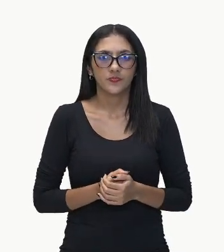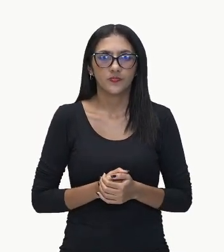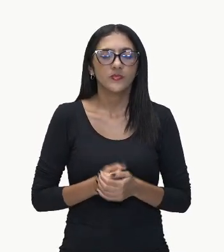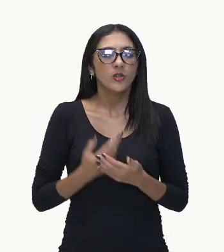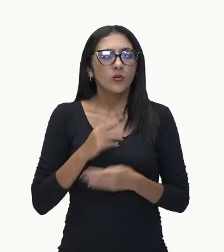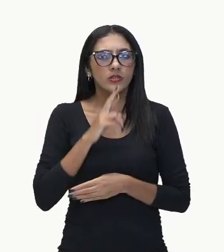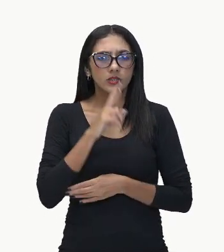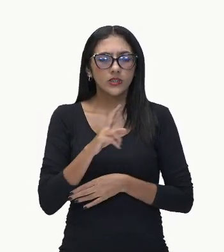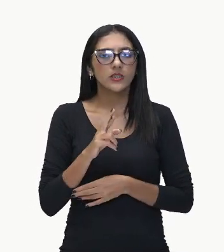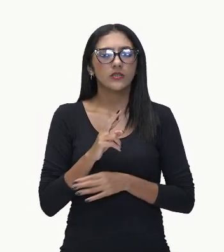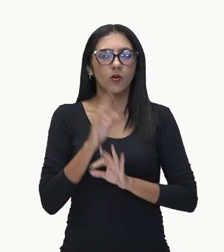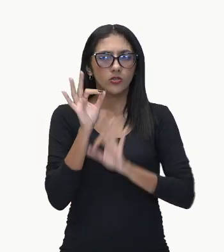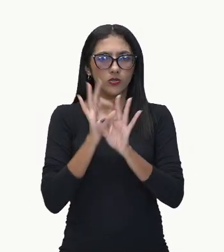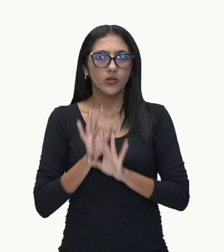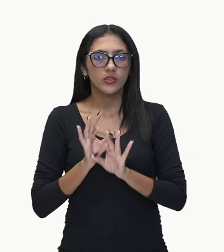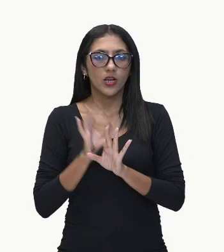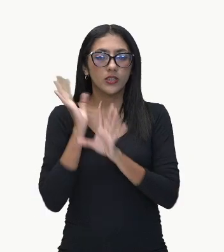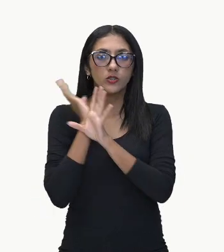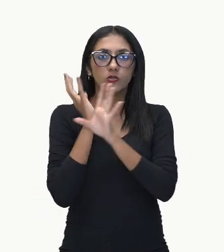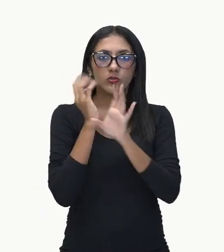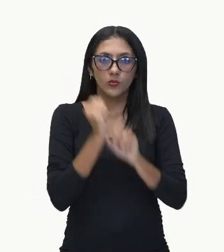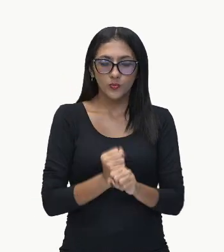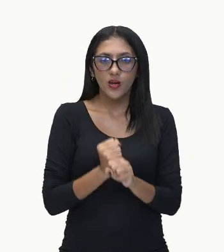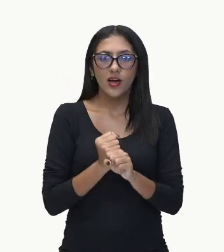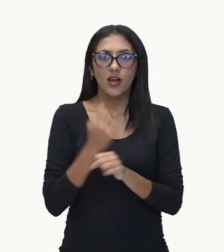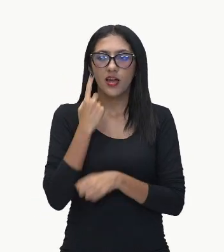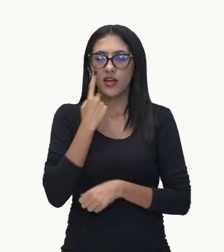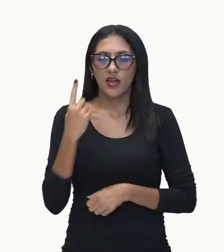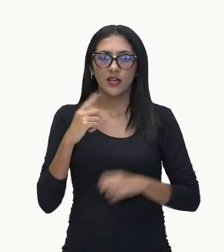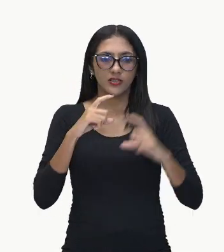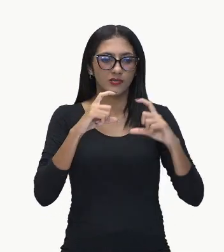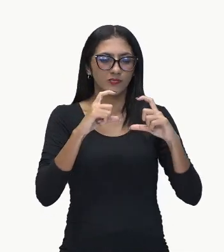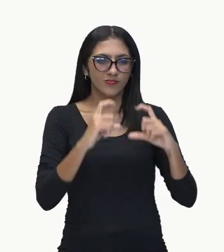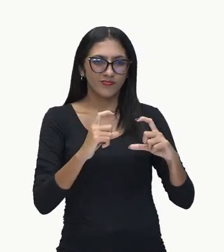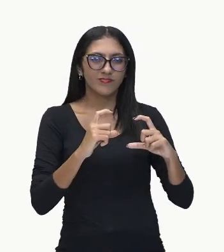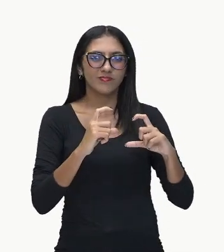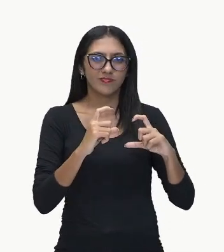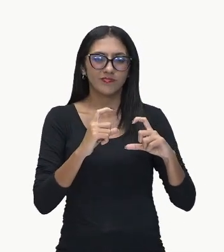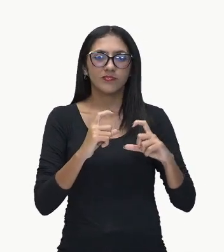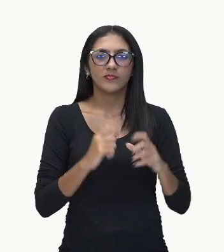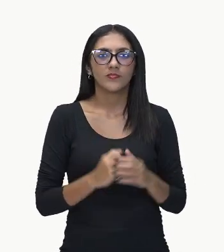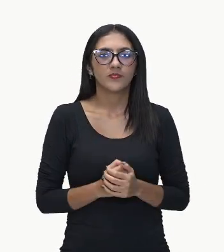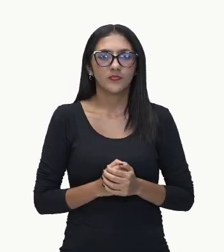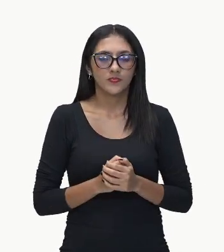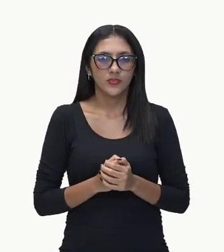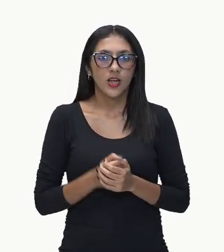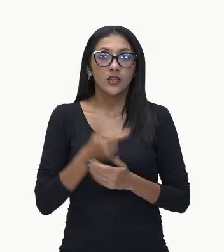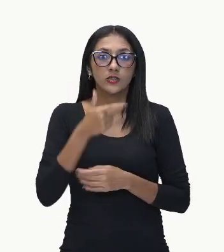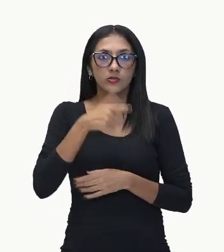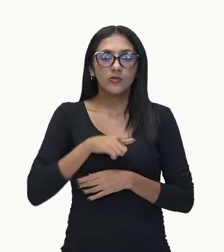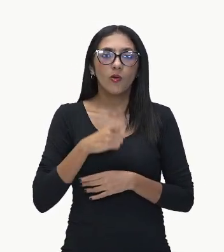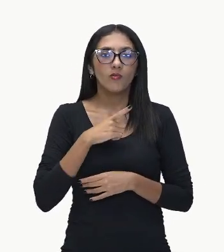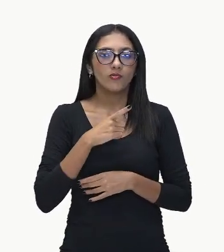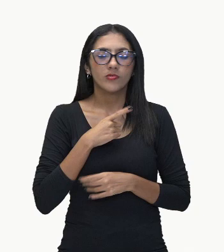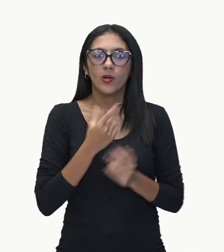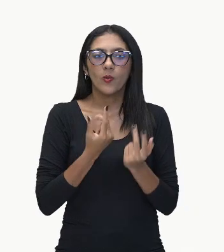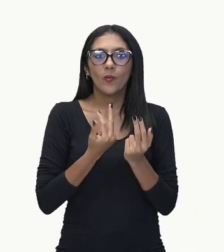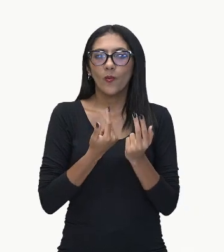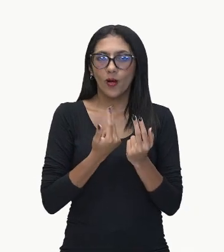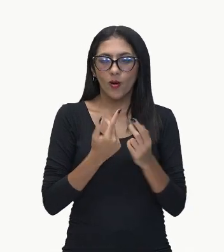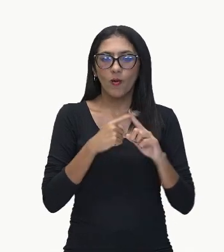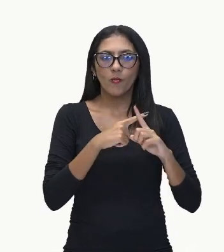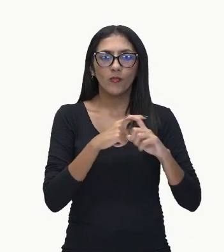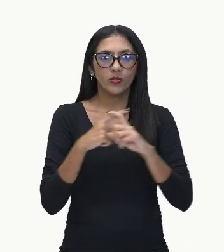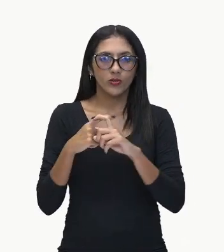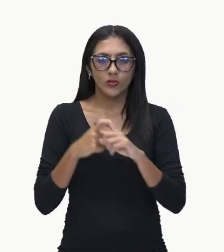essa esse nosso essa nossa forma fatorada nós vamos voltar a ter o mesmo polinômio Olha só